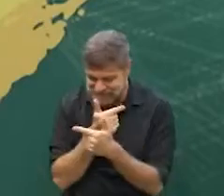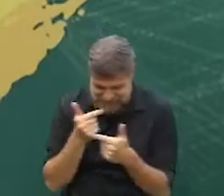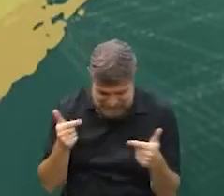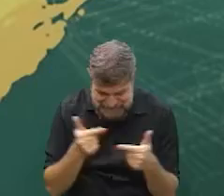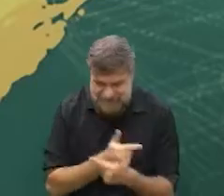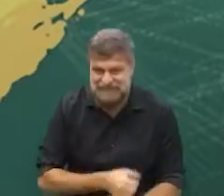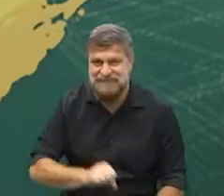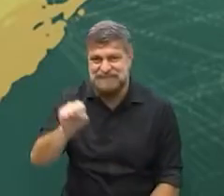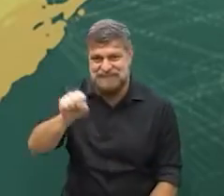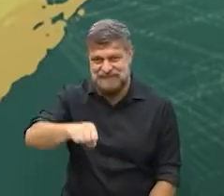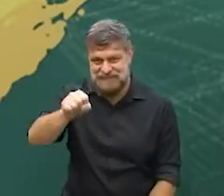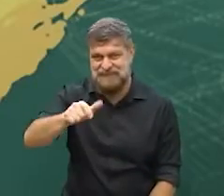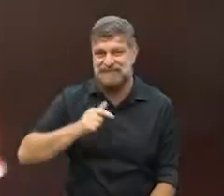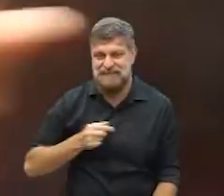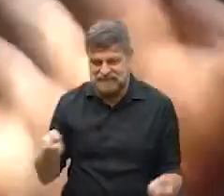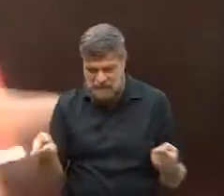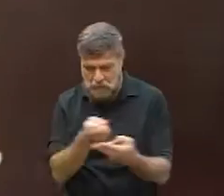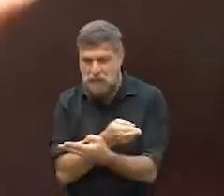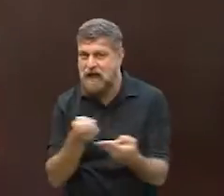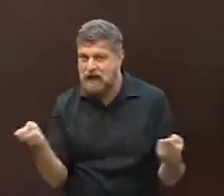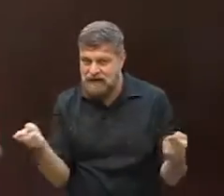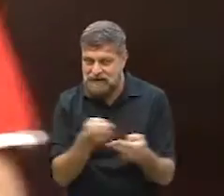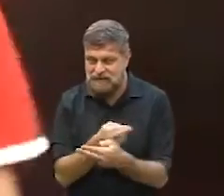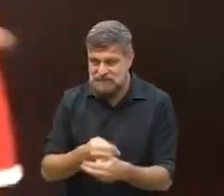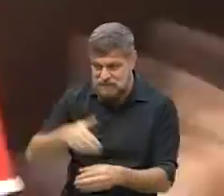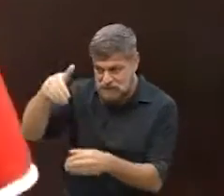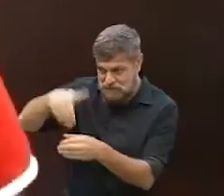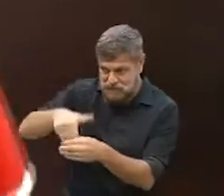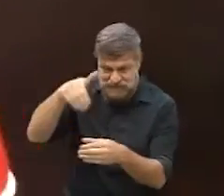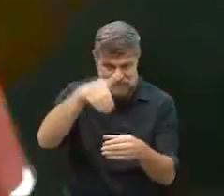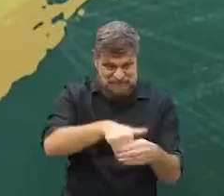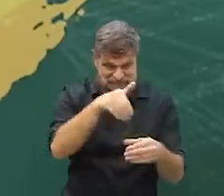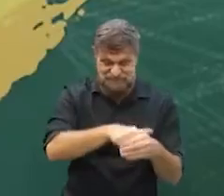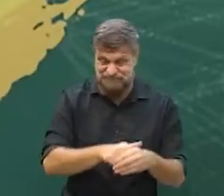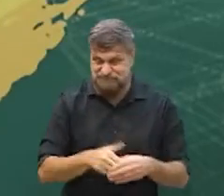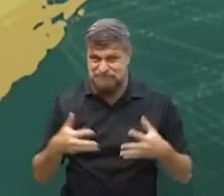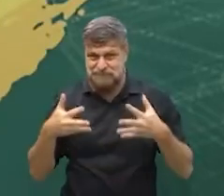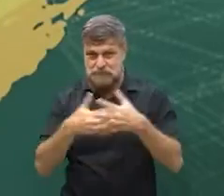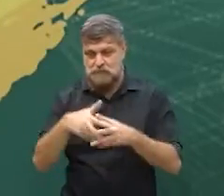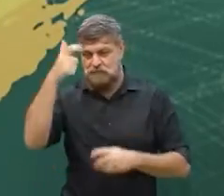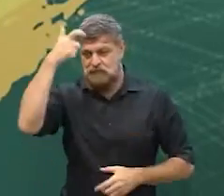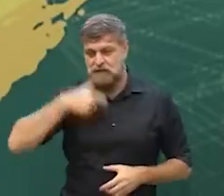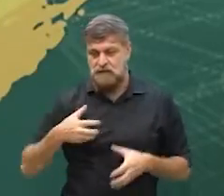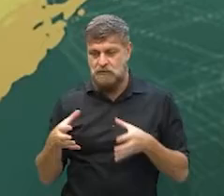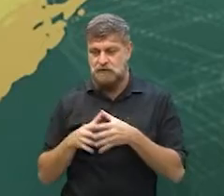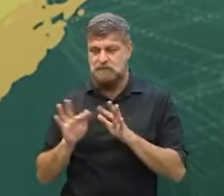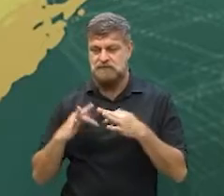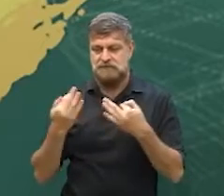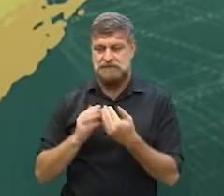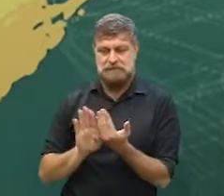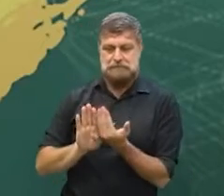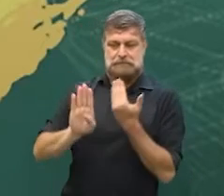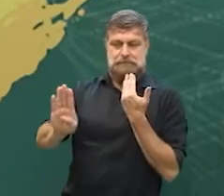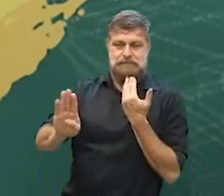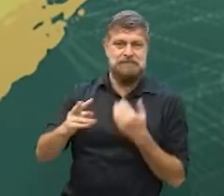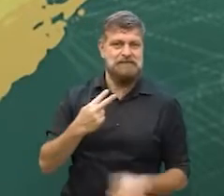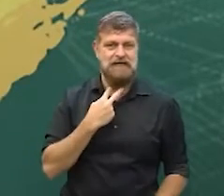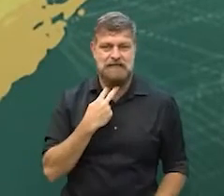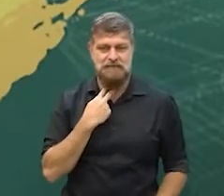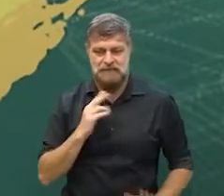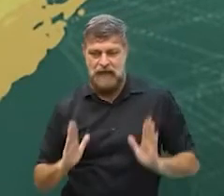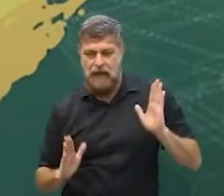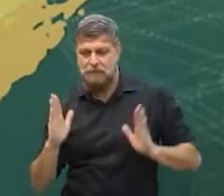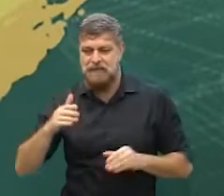Meu Deus do céu. É complicado até para as relações as relações humanas. Nossa, assim. Eu acho que eu saí de uns 2 grupos nessa época aí, porque não dá não,